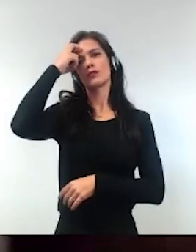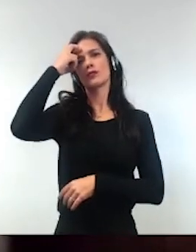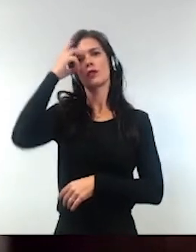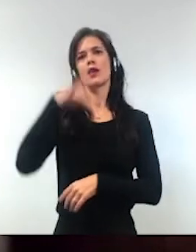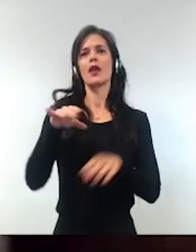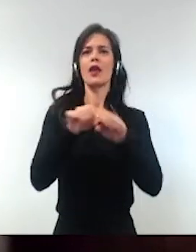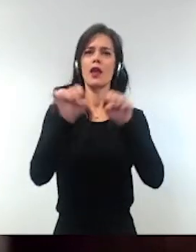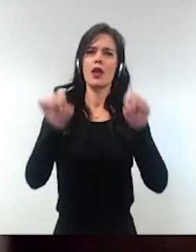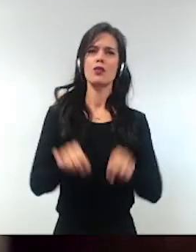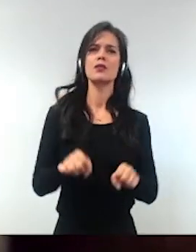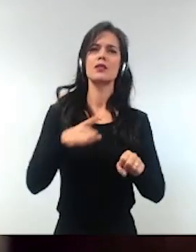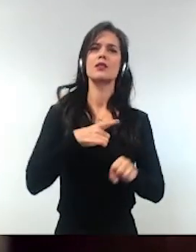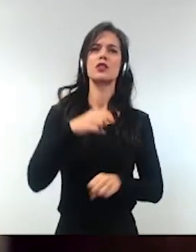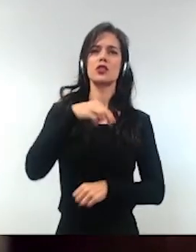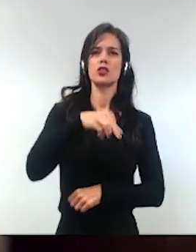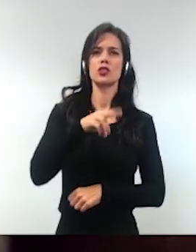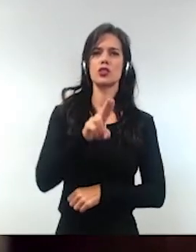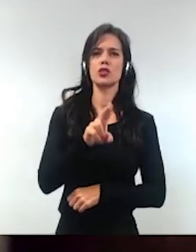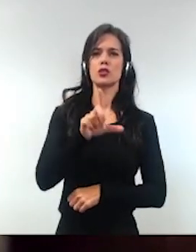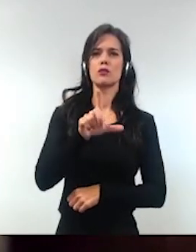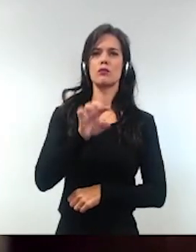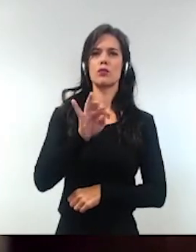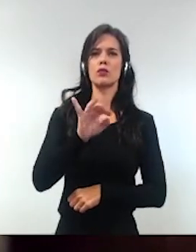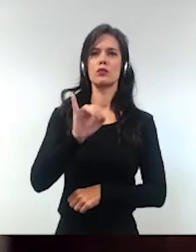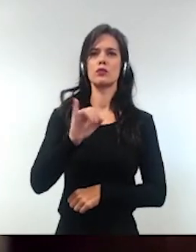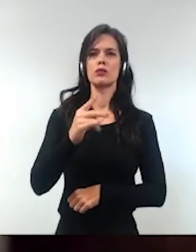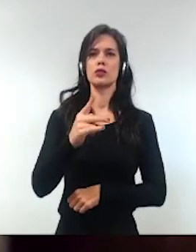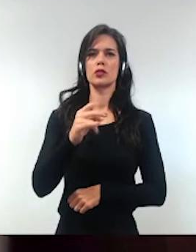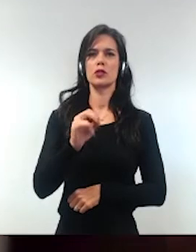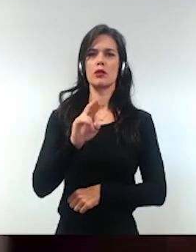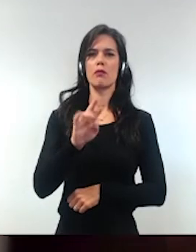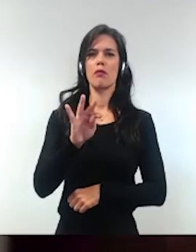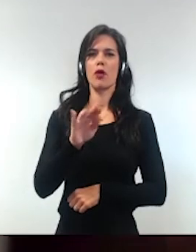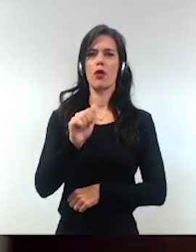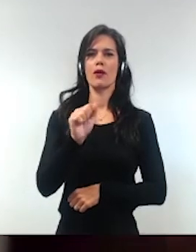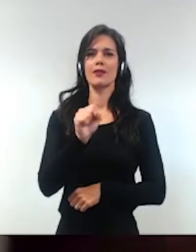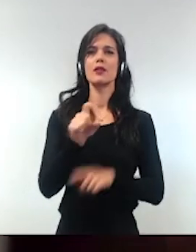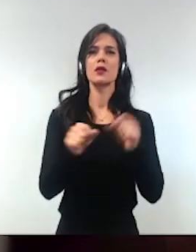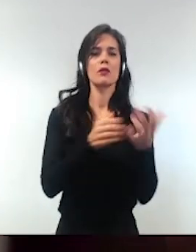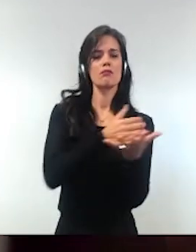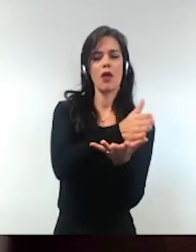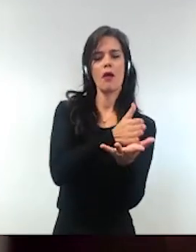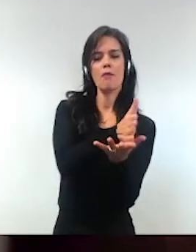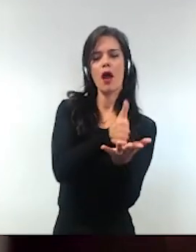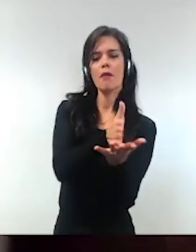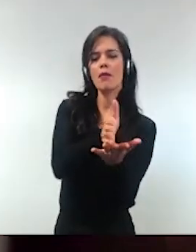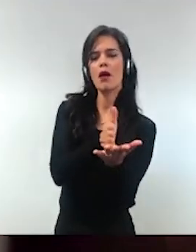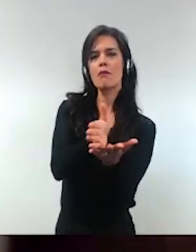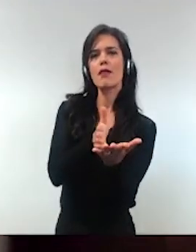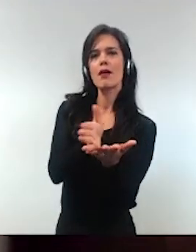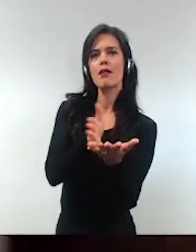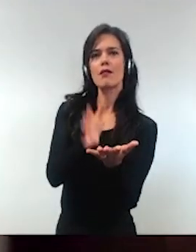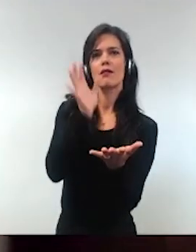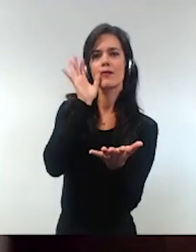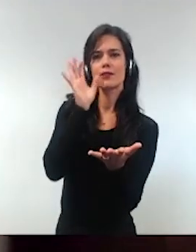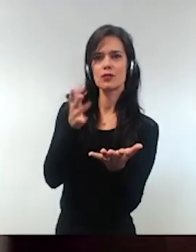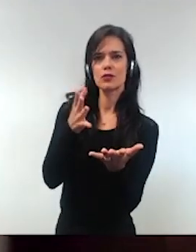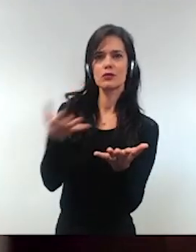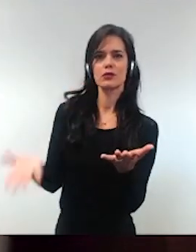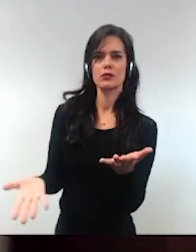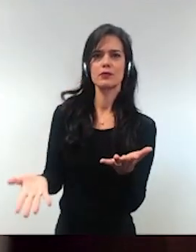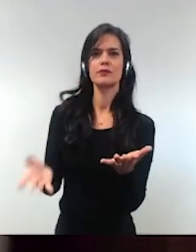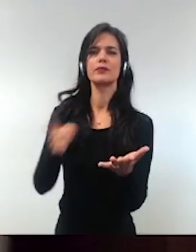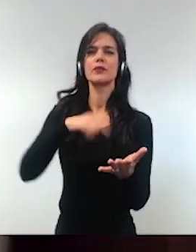sistema multiportas, eu também vejo muito importante nesse cenário em que o demandismo, como eu também já